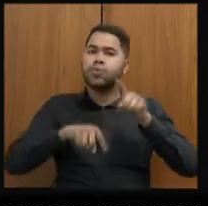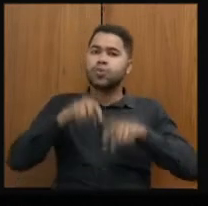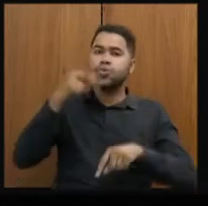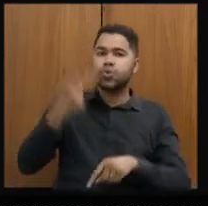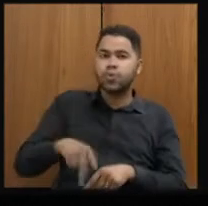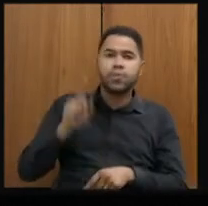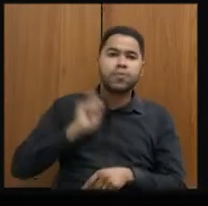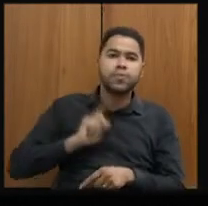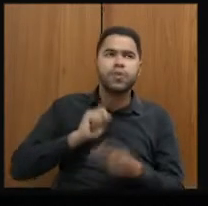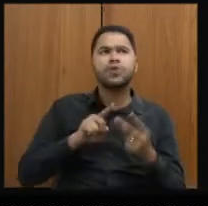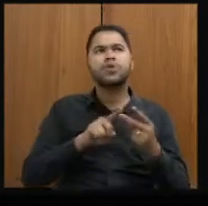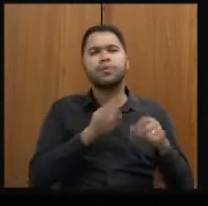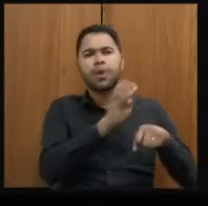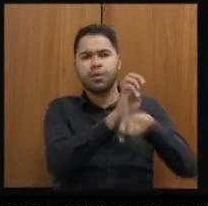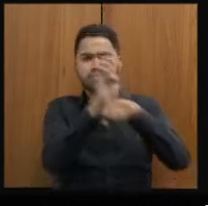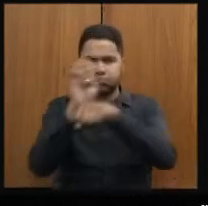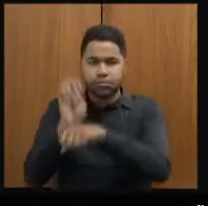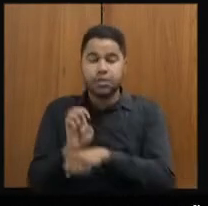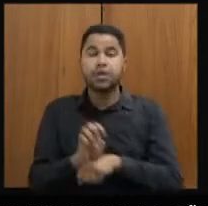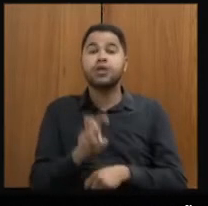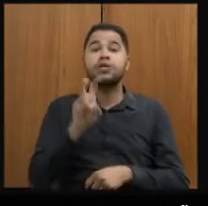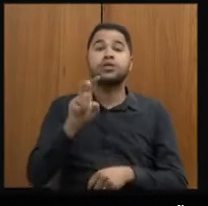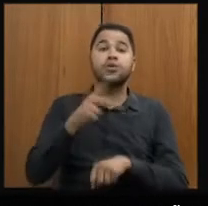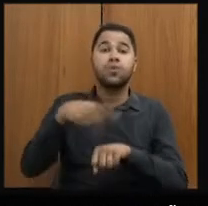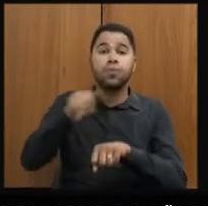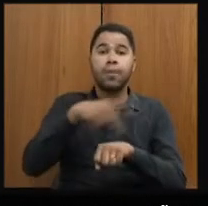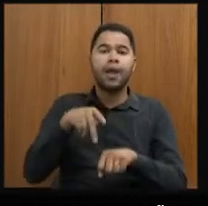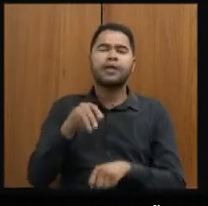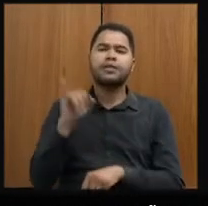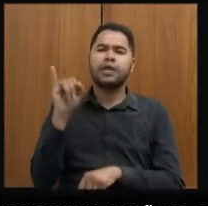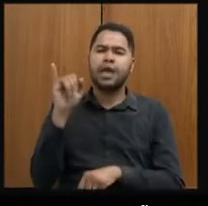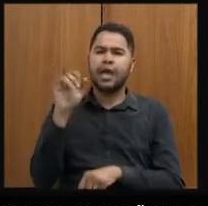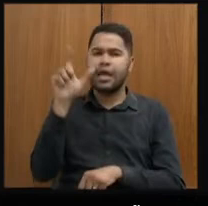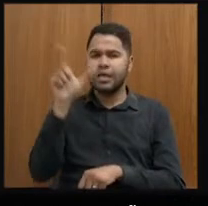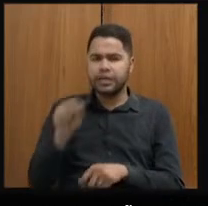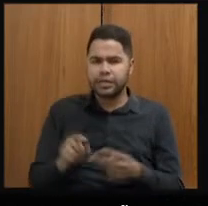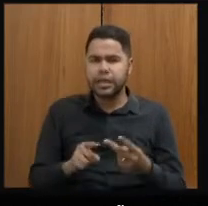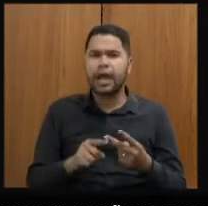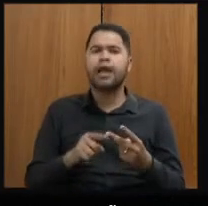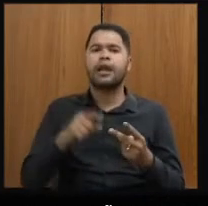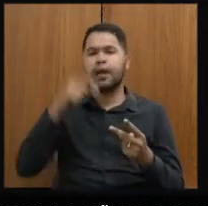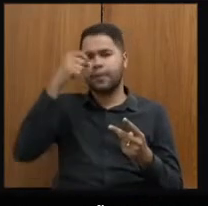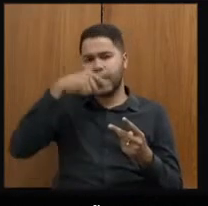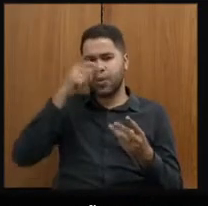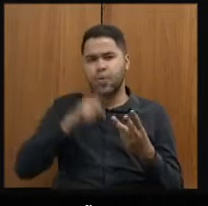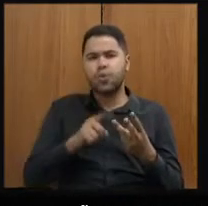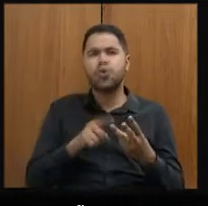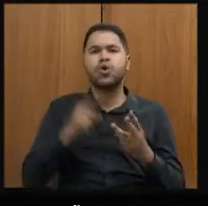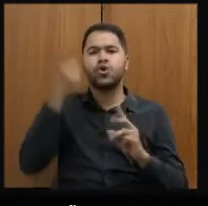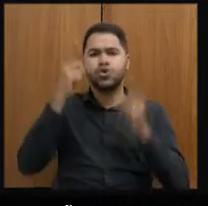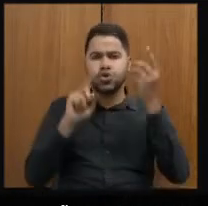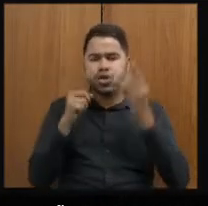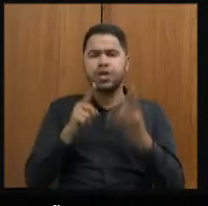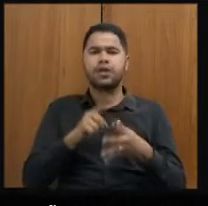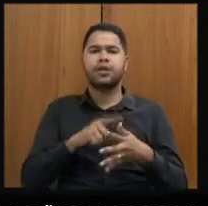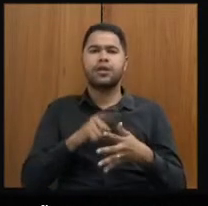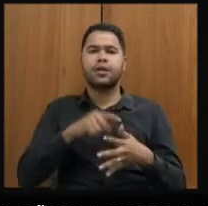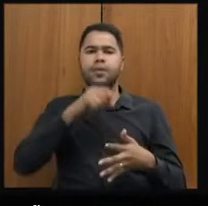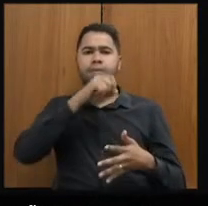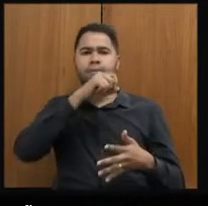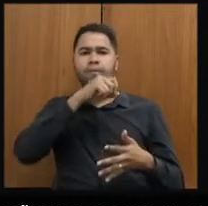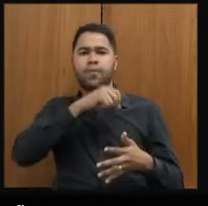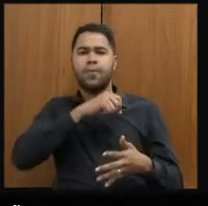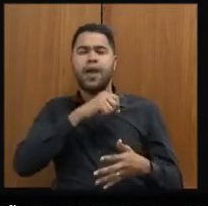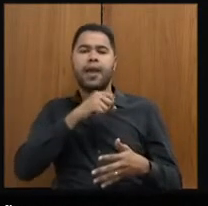Minas de outros estados do Brasil e cinco países Itália peru Chile Bolívia e Brasil Portugal na